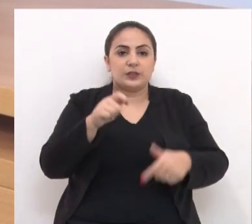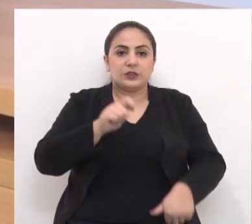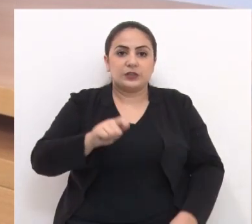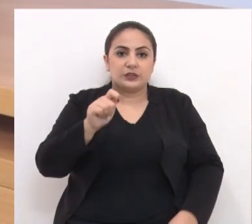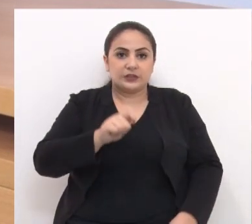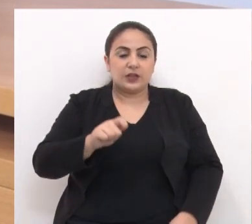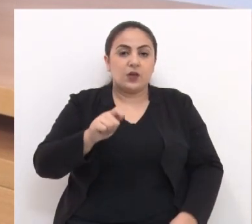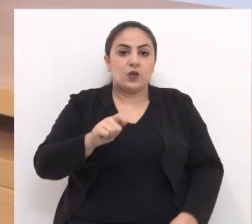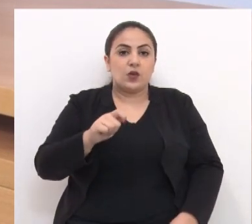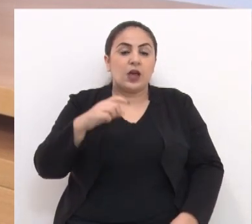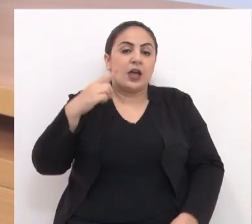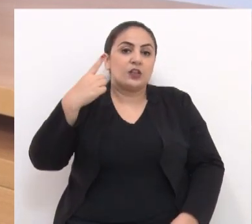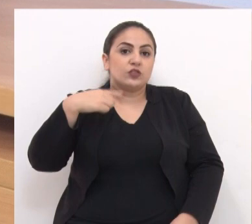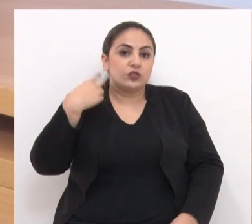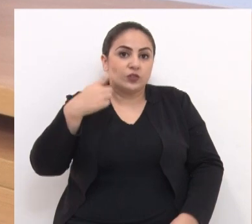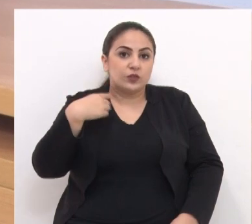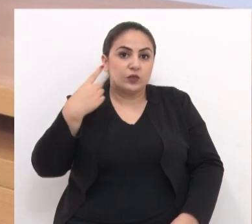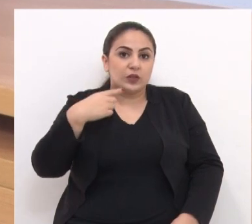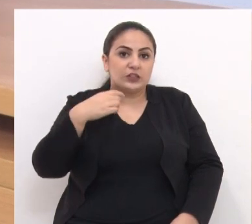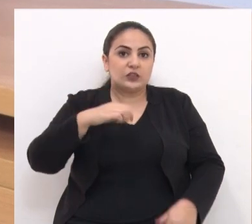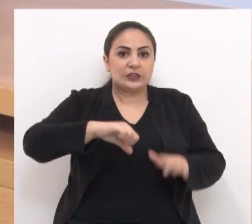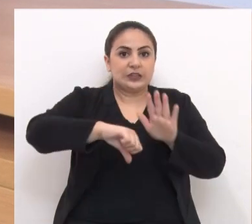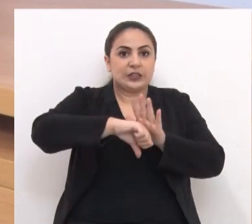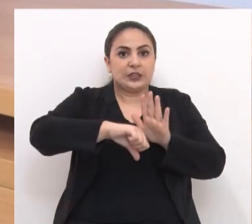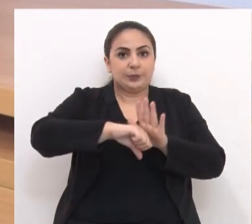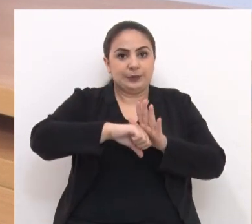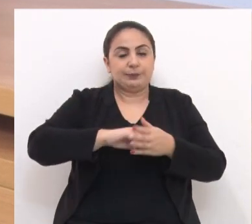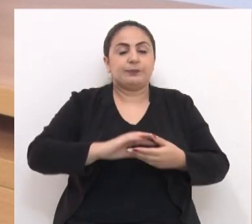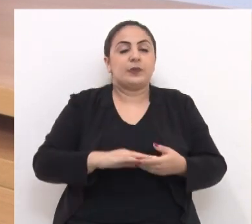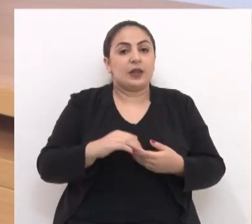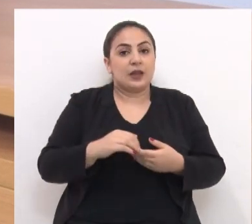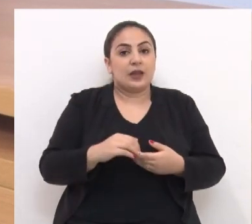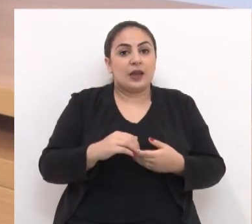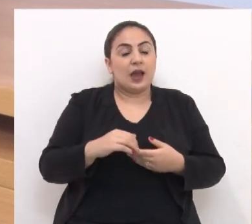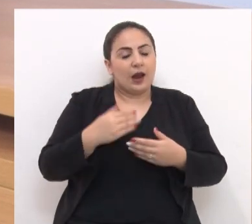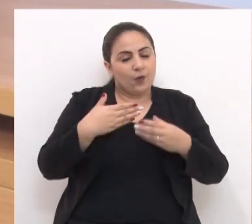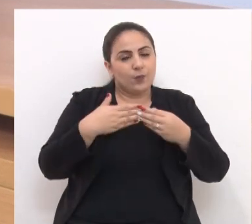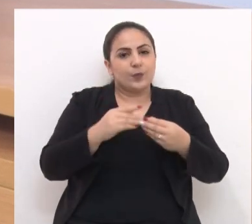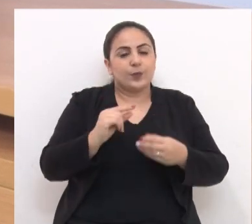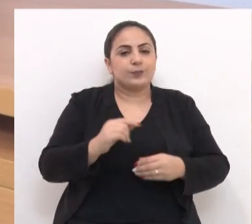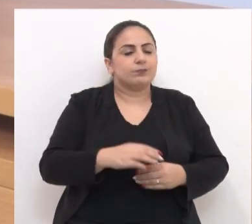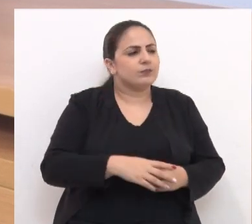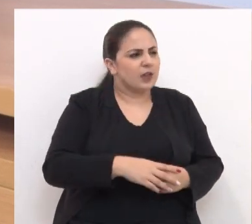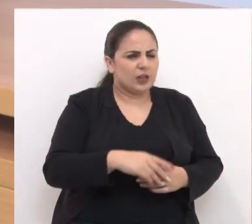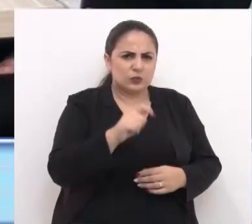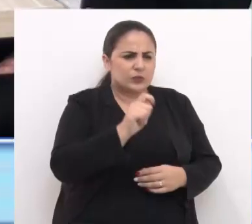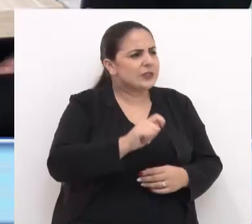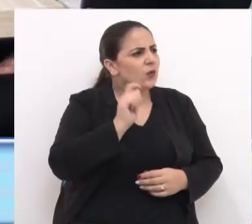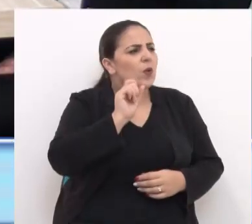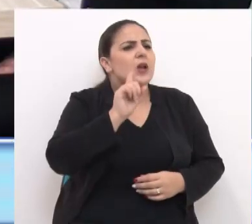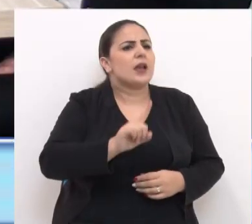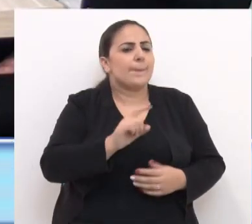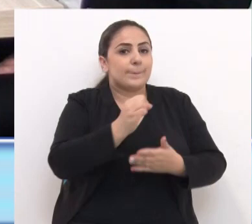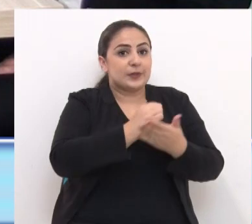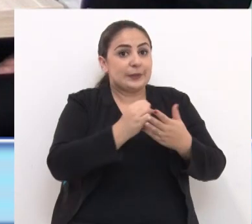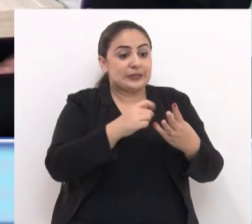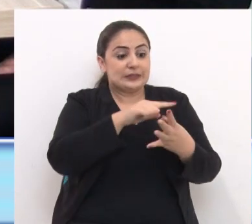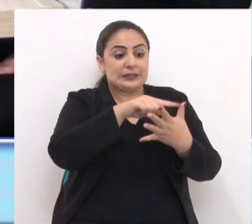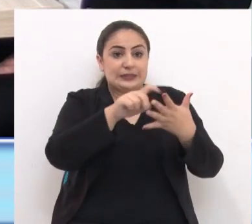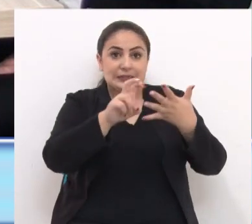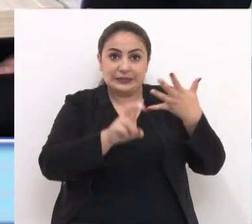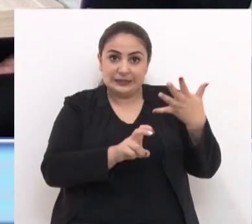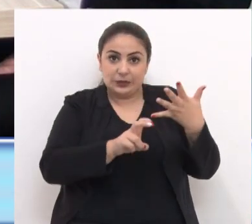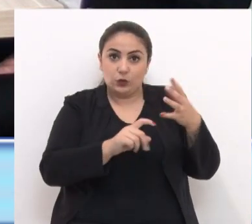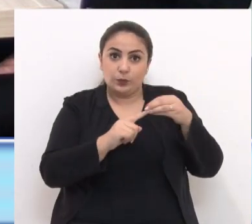da Associação dos Advogados Criminalistas do Planalto Médio. Acompanhe um trecho do programa. A associação ela basicamente tem